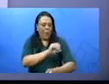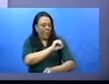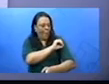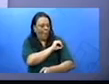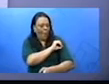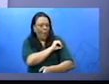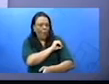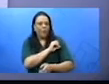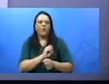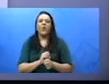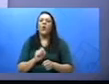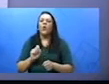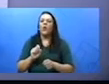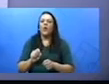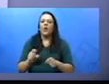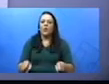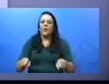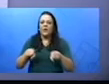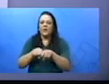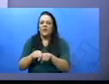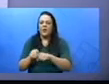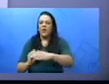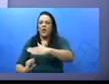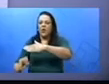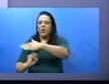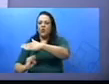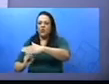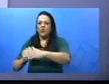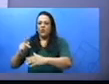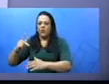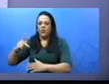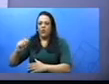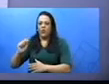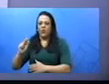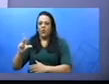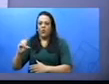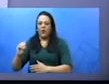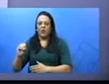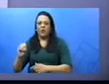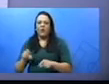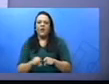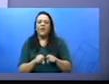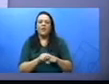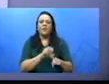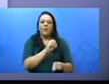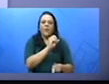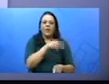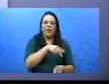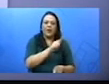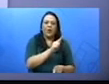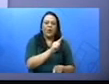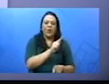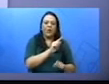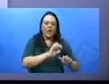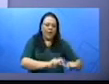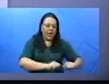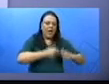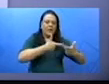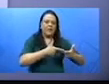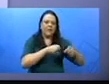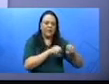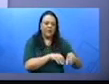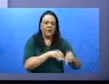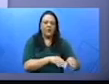Paulo Montenegro, IPM, e a ONG Ação Educativa, a população tem 27% de